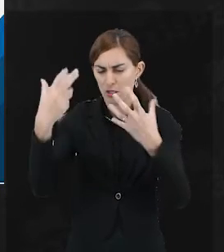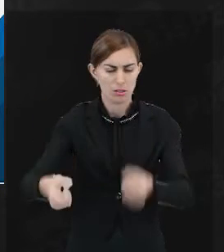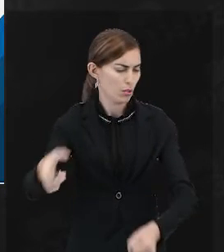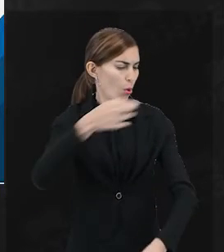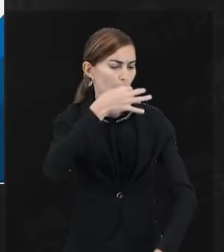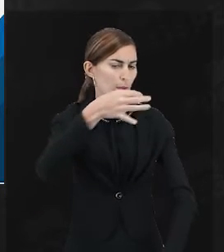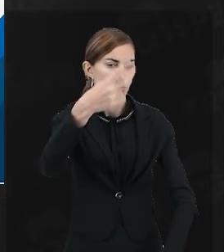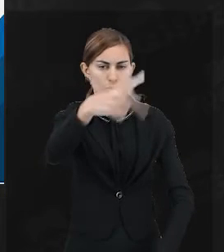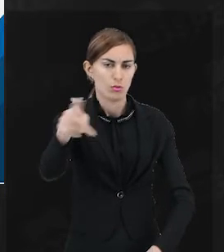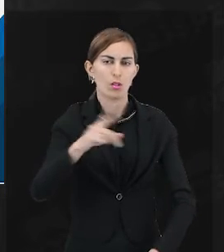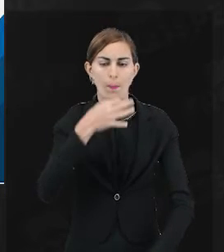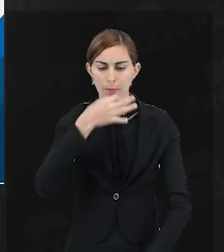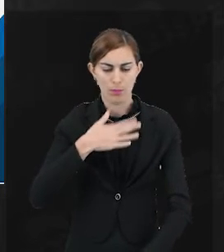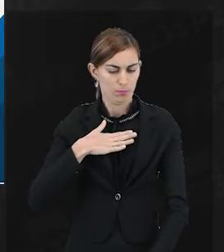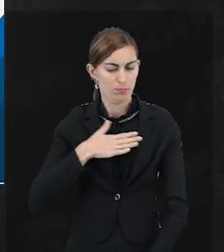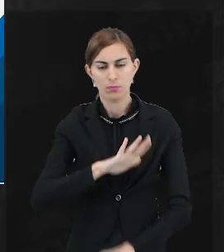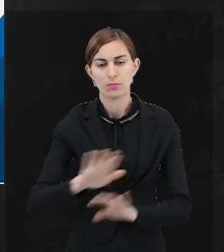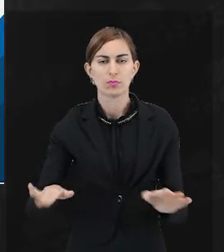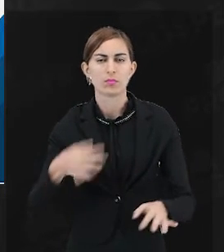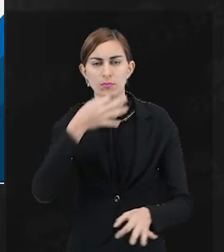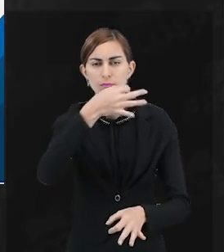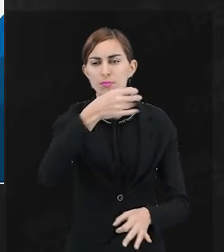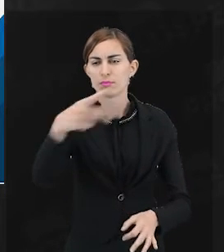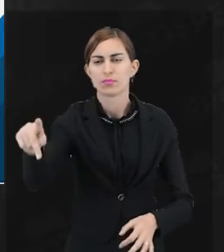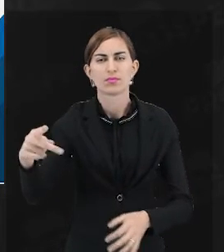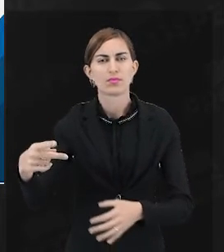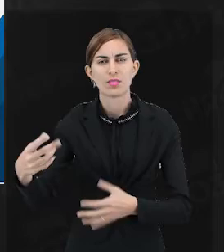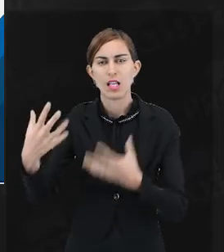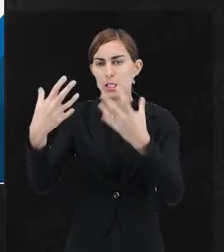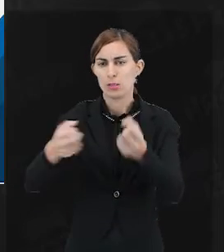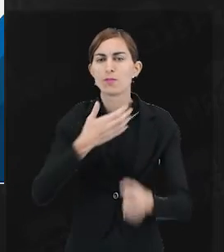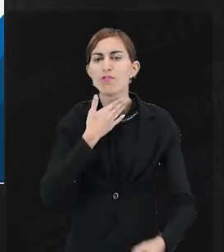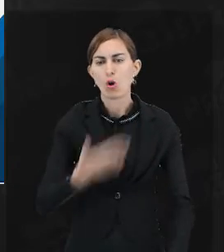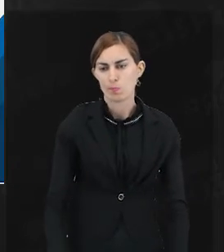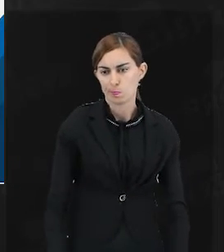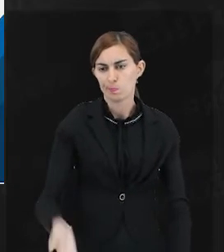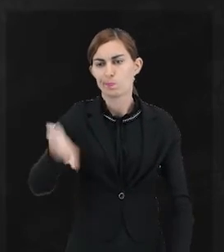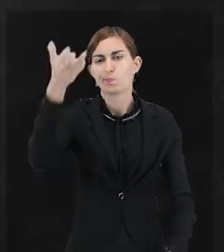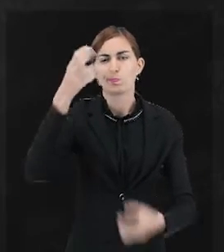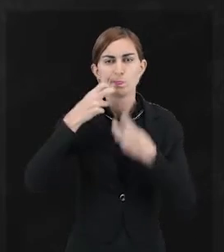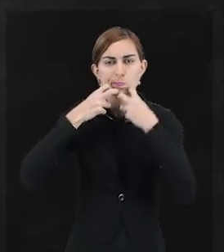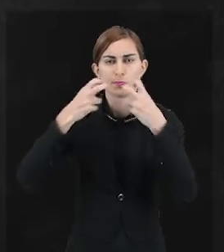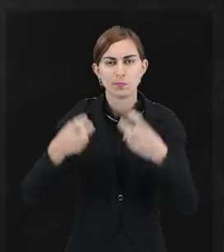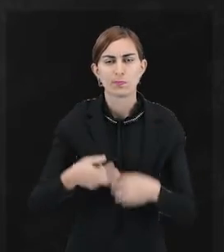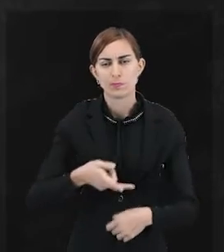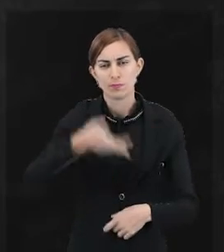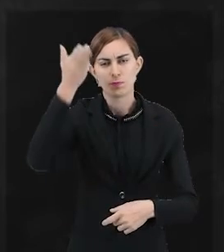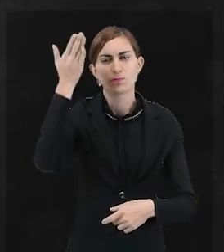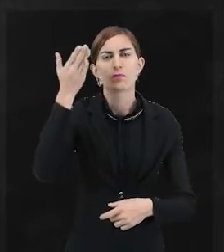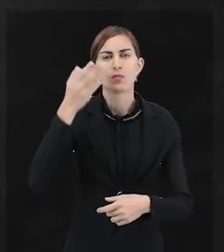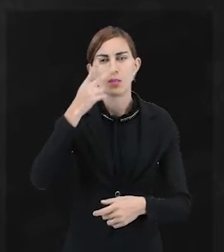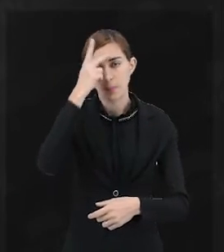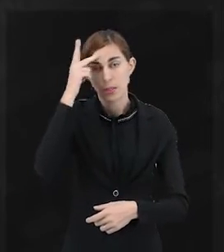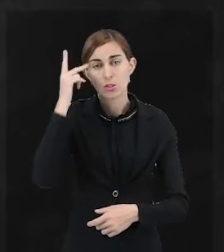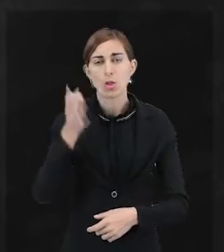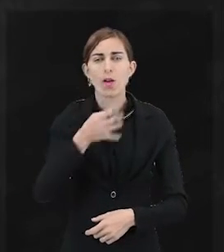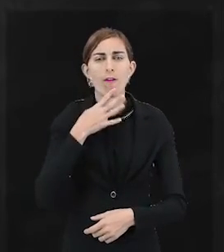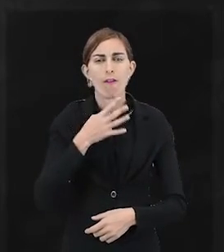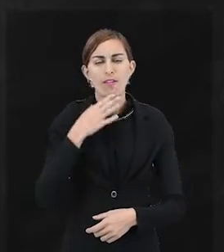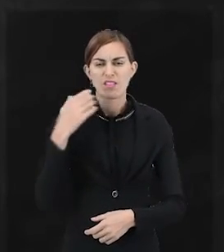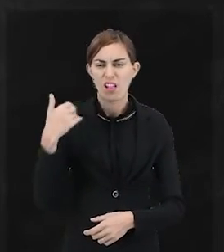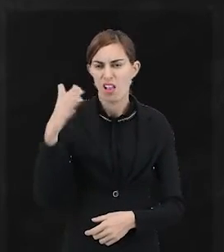aceitam opiniões e geralmente adotam uma tonalidade de voz mais alta, né? Geralmente são aquelas pessoas que a gente conhece